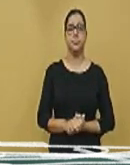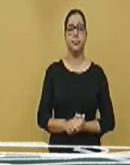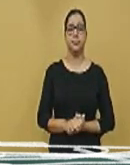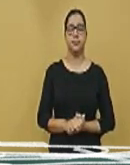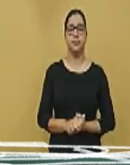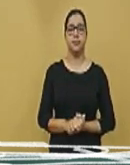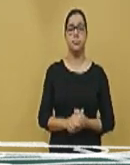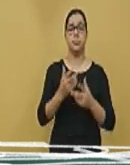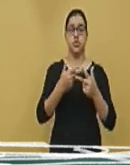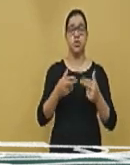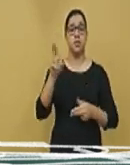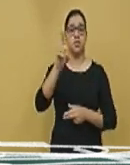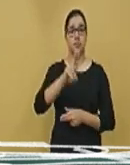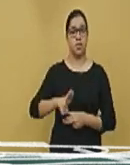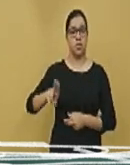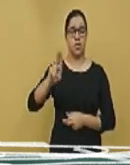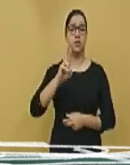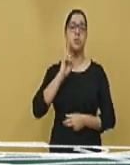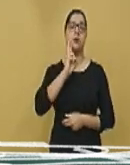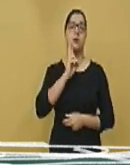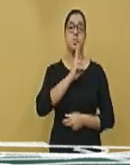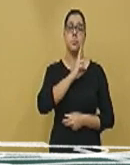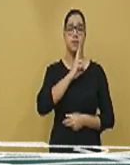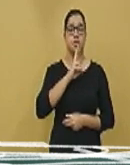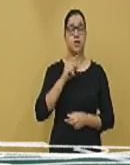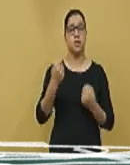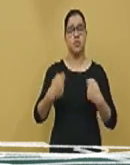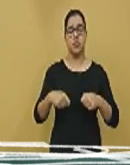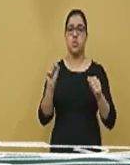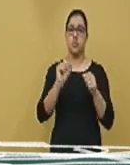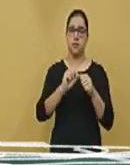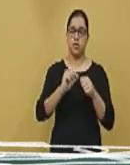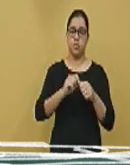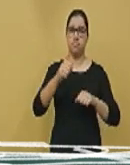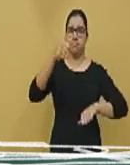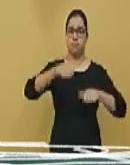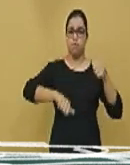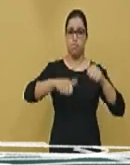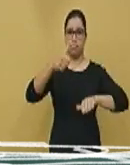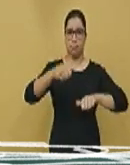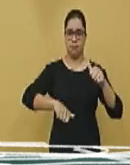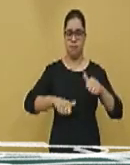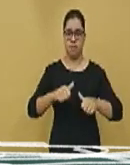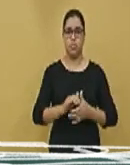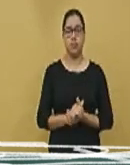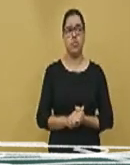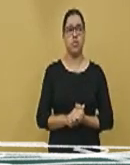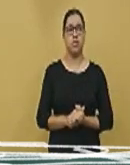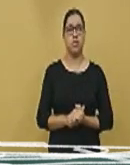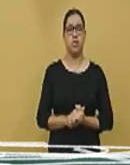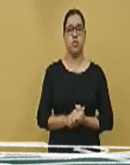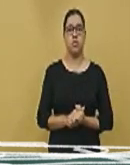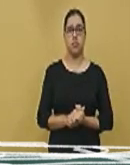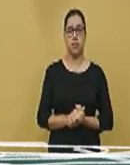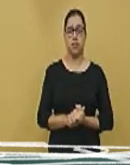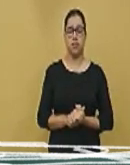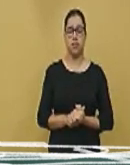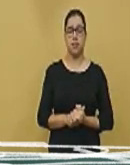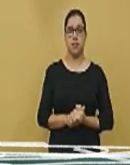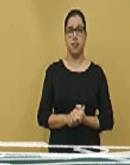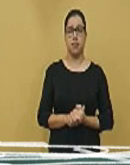o restaurante universitário para poder fazer a avaliação automática. E uma das coisas que nós assustamos é que, segundo